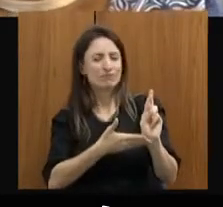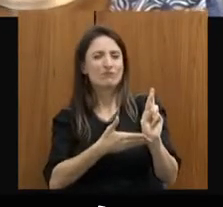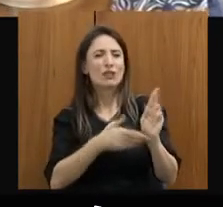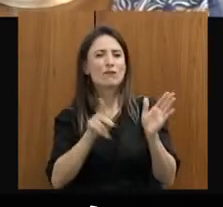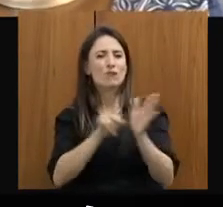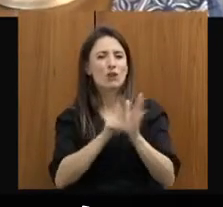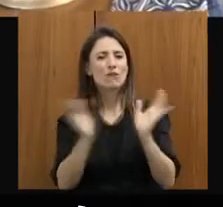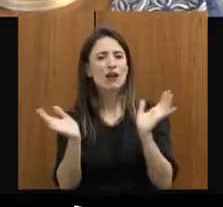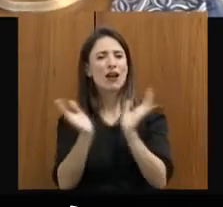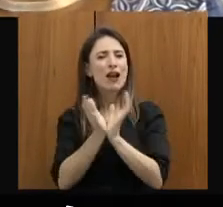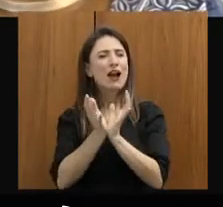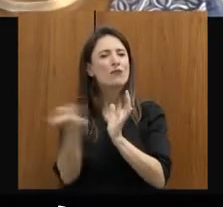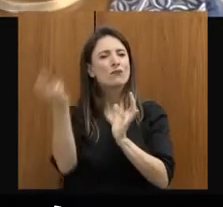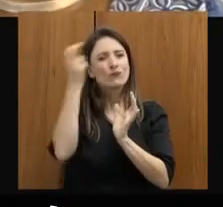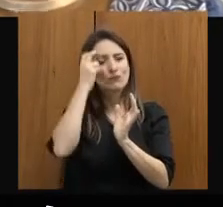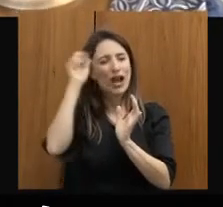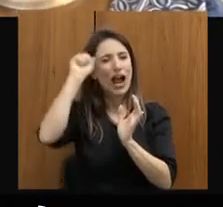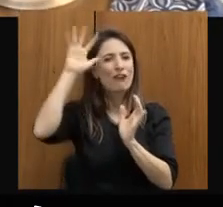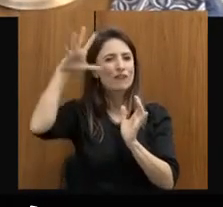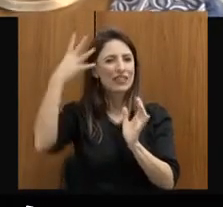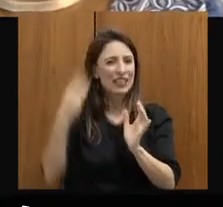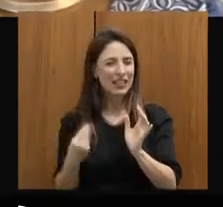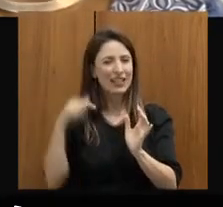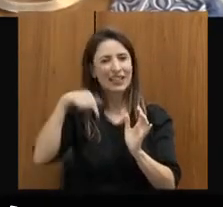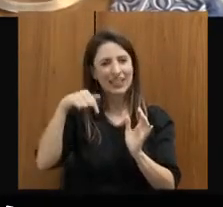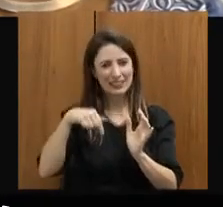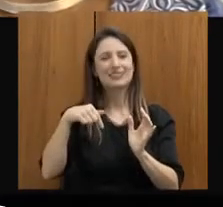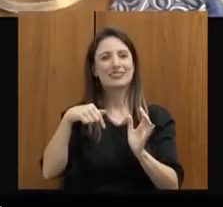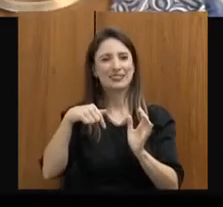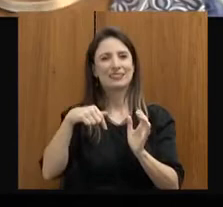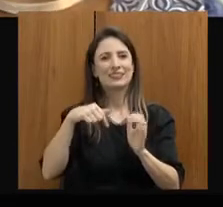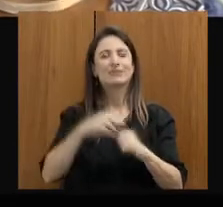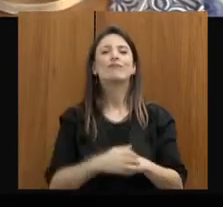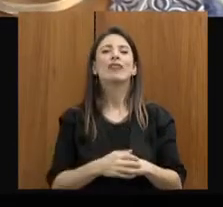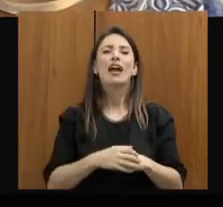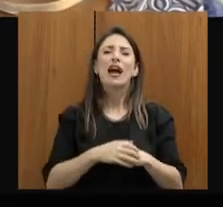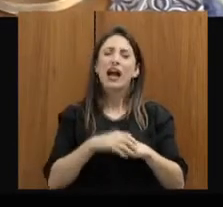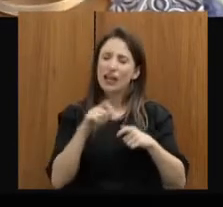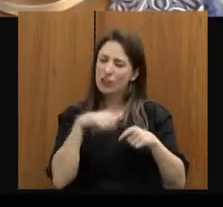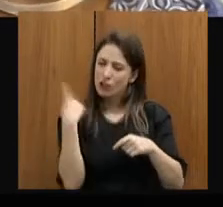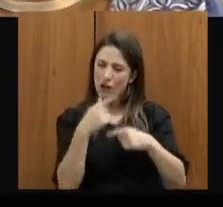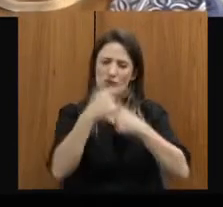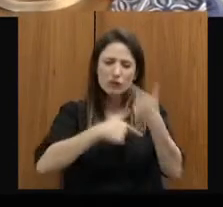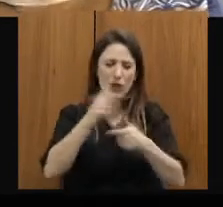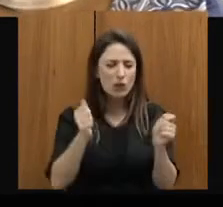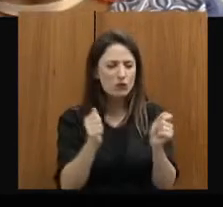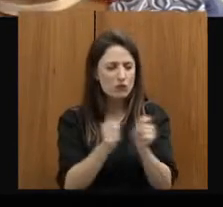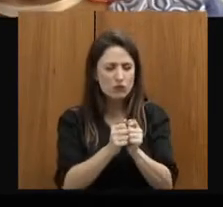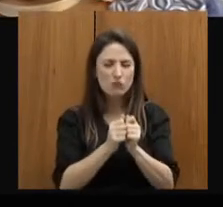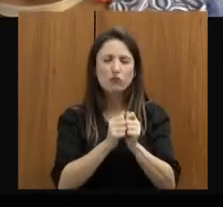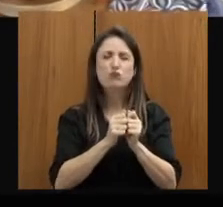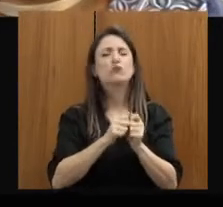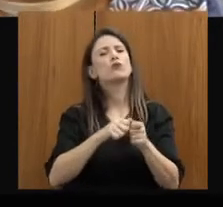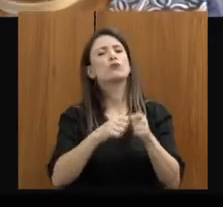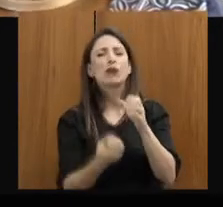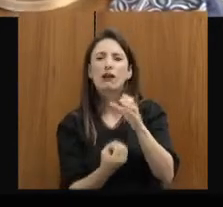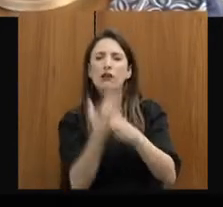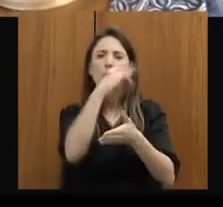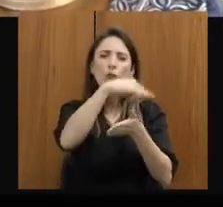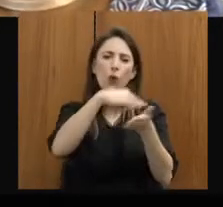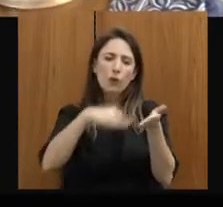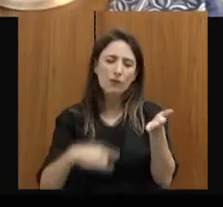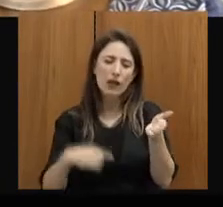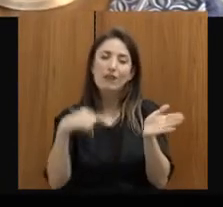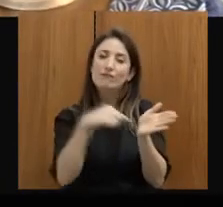que resultou um importante documento embora um documento É modesto mas